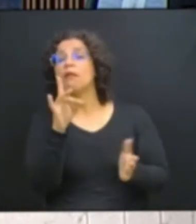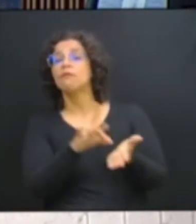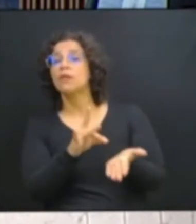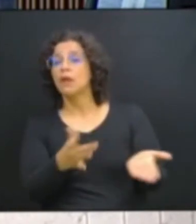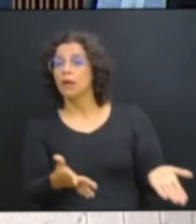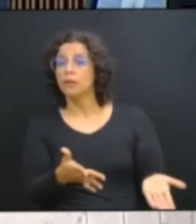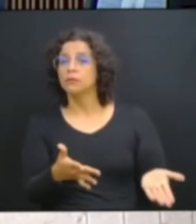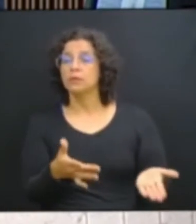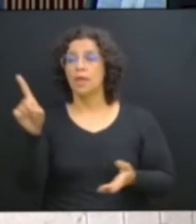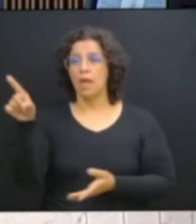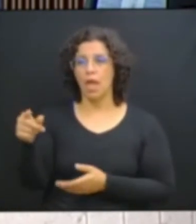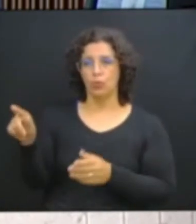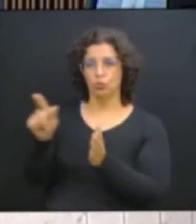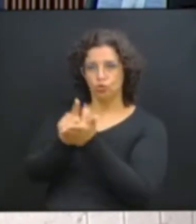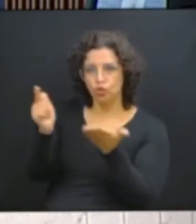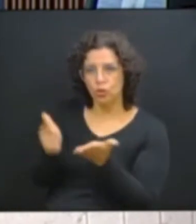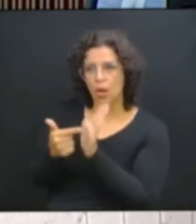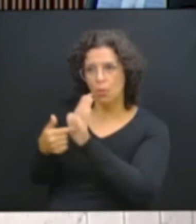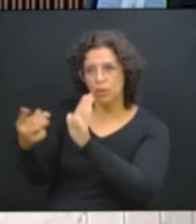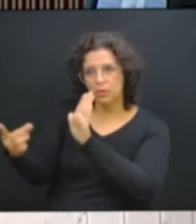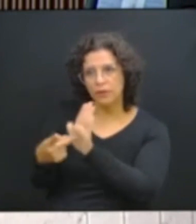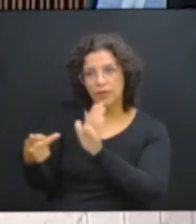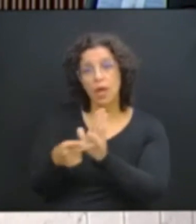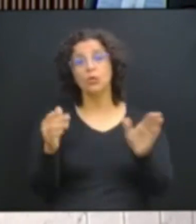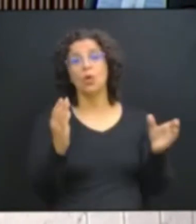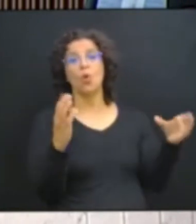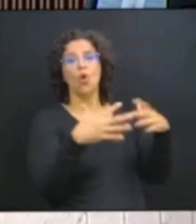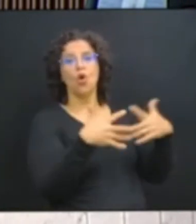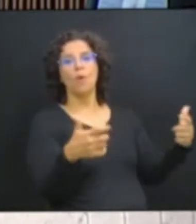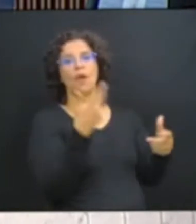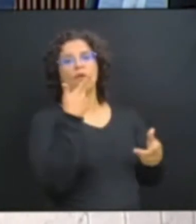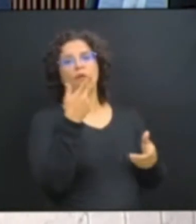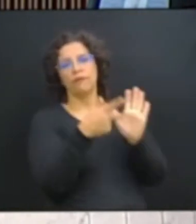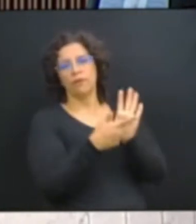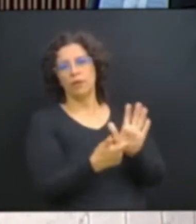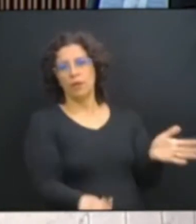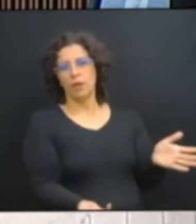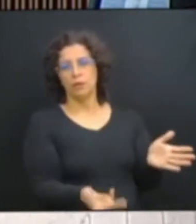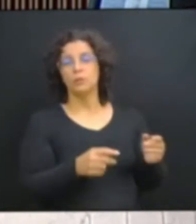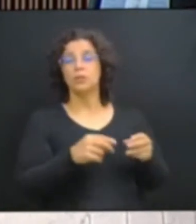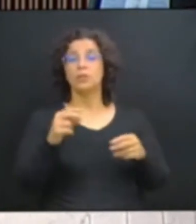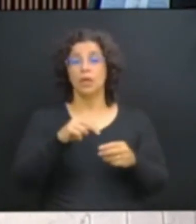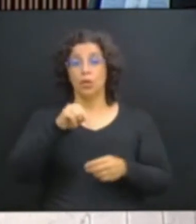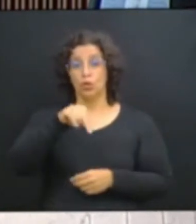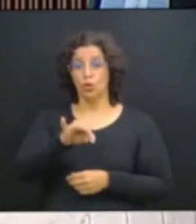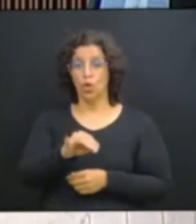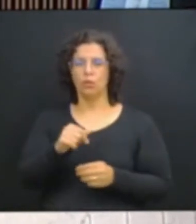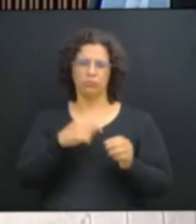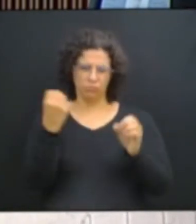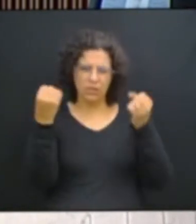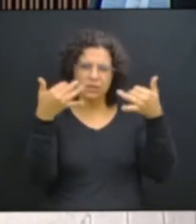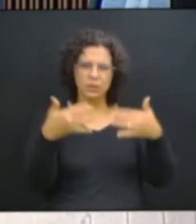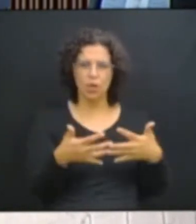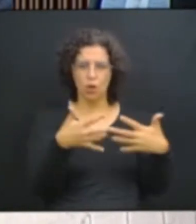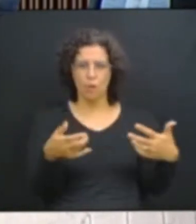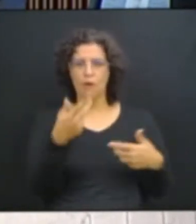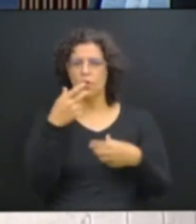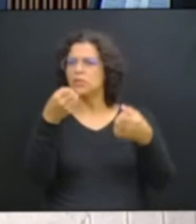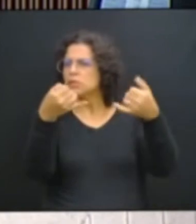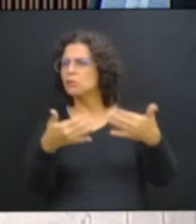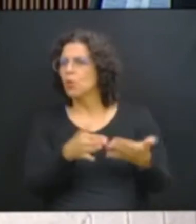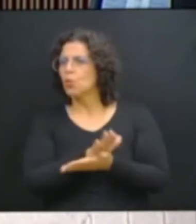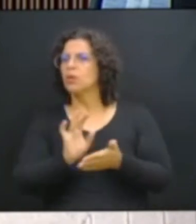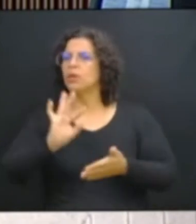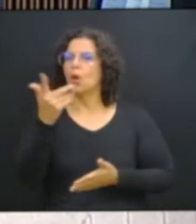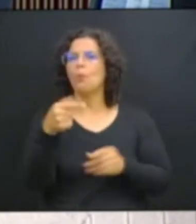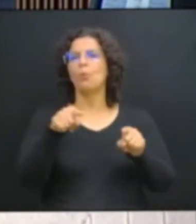verdade, se é o jornal ou se é a Copel. Porque a nota que a Copel soltou, ao invés de explicar o que